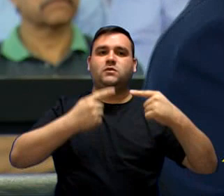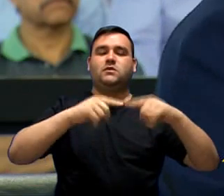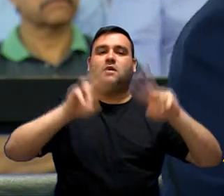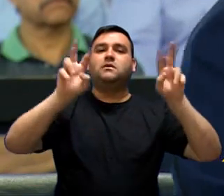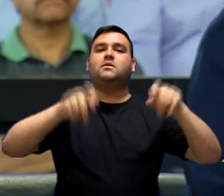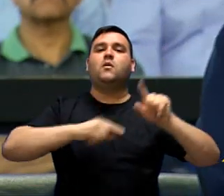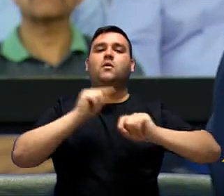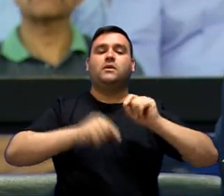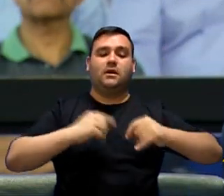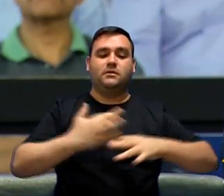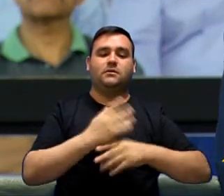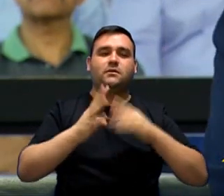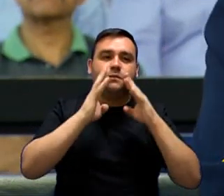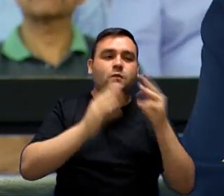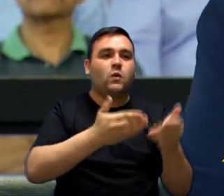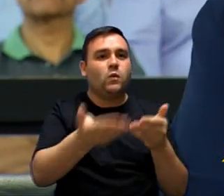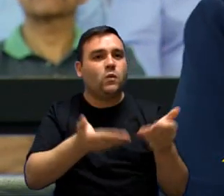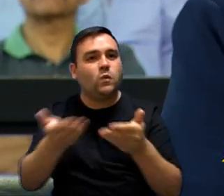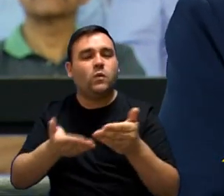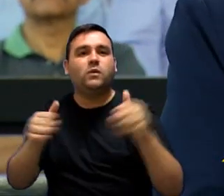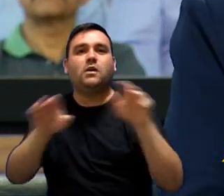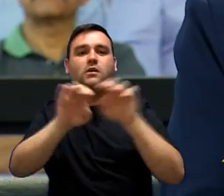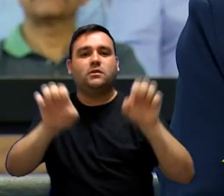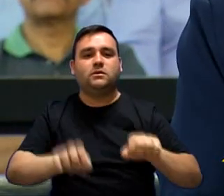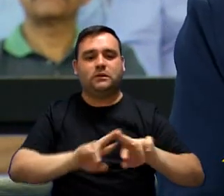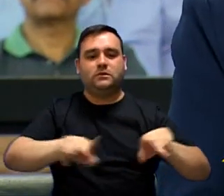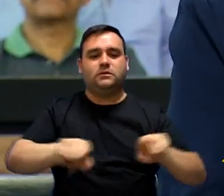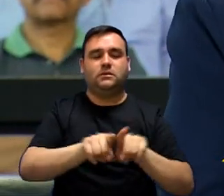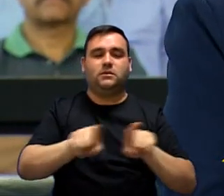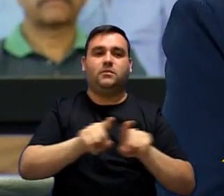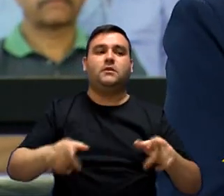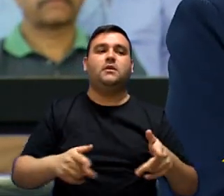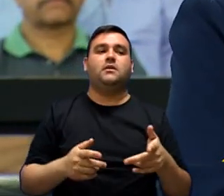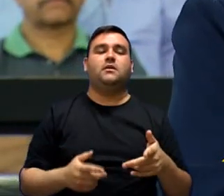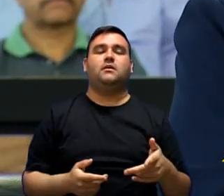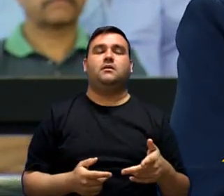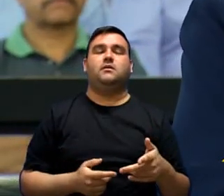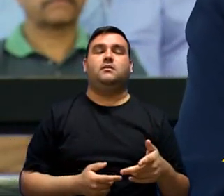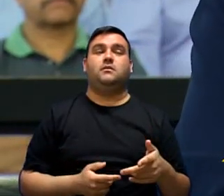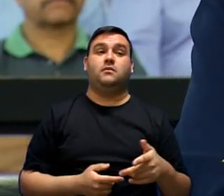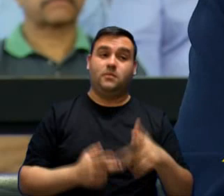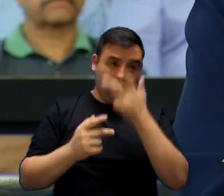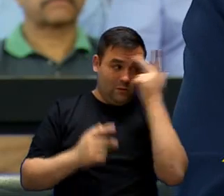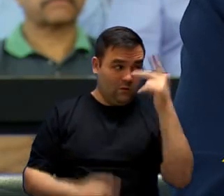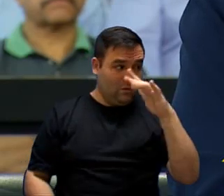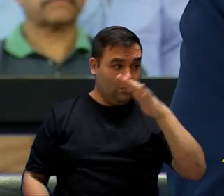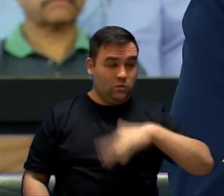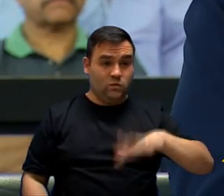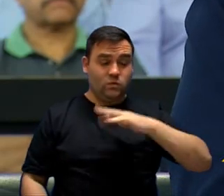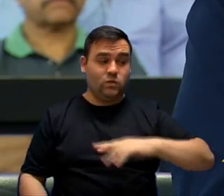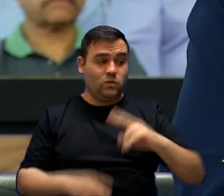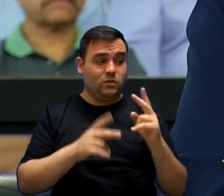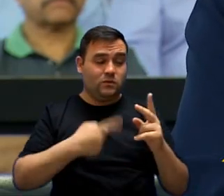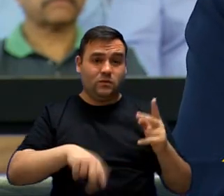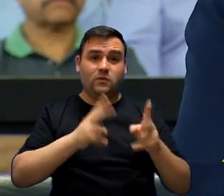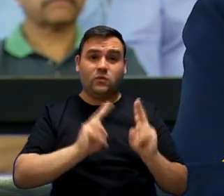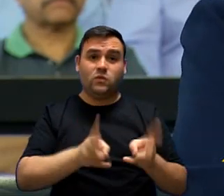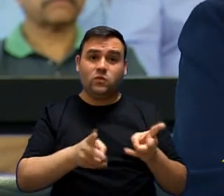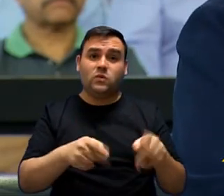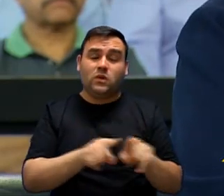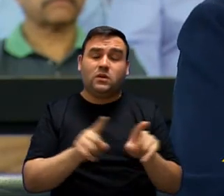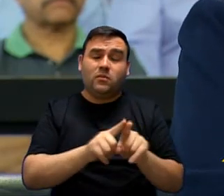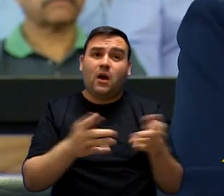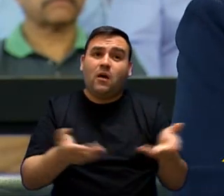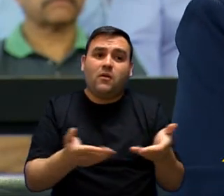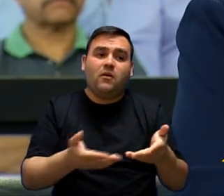no município, o atendimento, as estruturas... Encaminhamento ao voto, sim. O pessoal. E continuamos sim, sem recebimento.